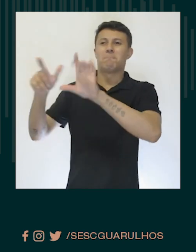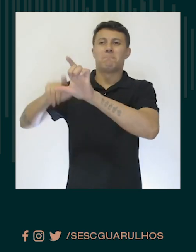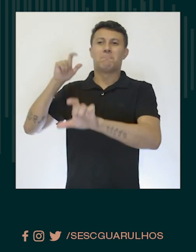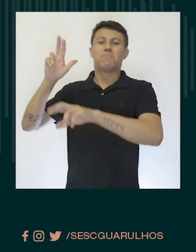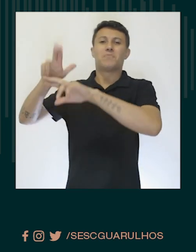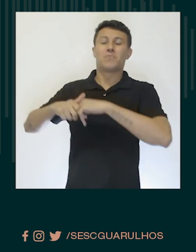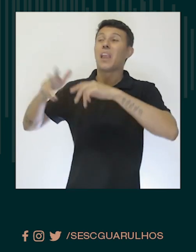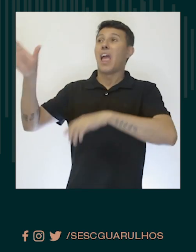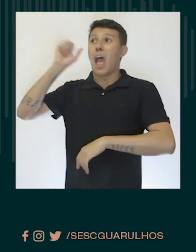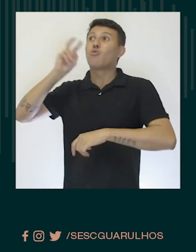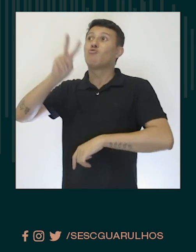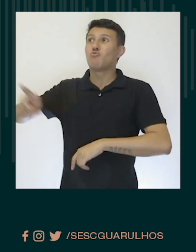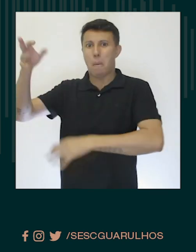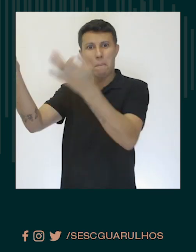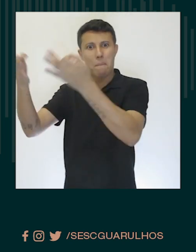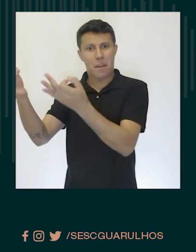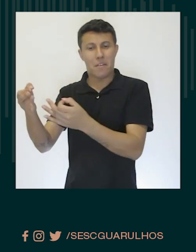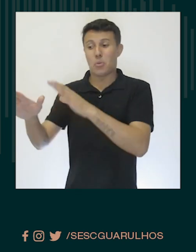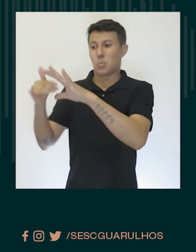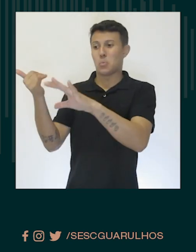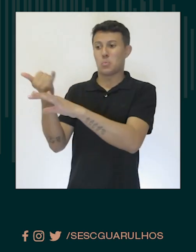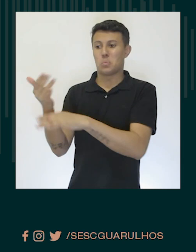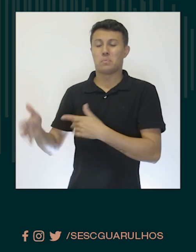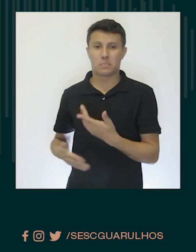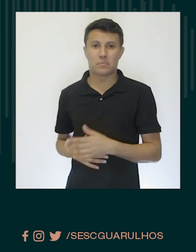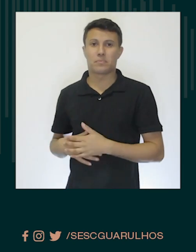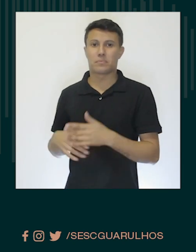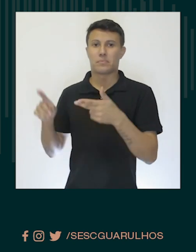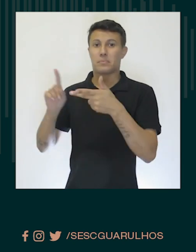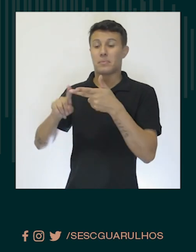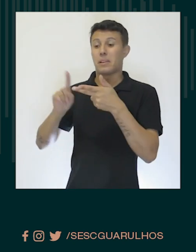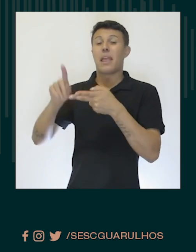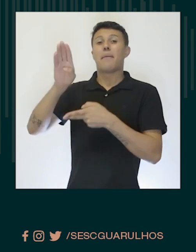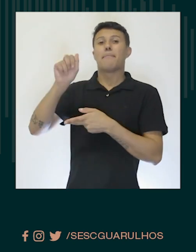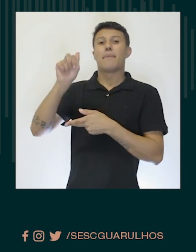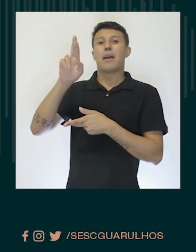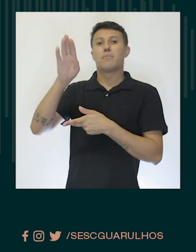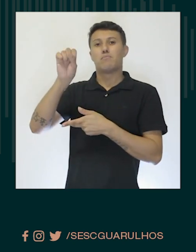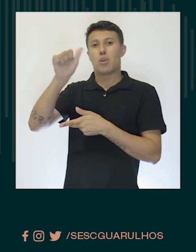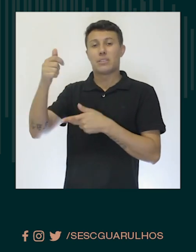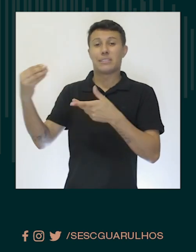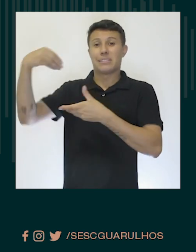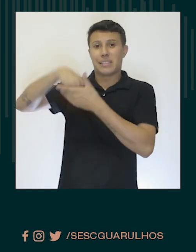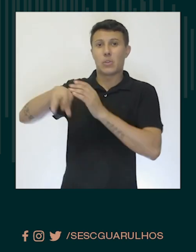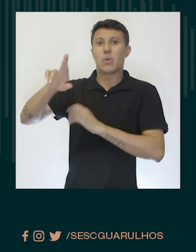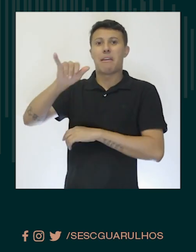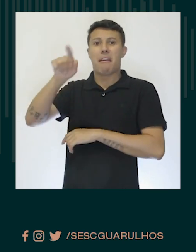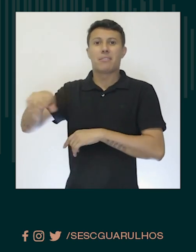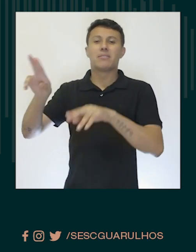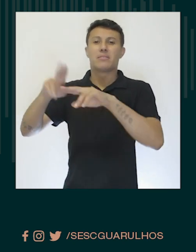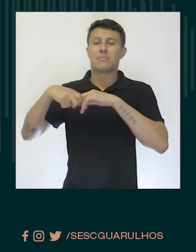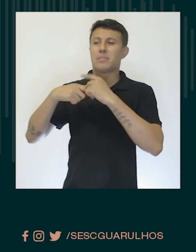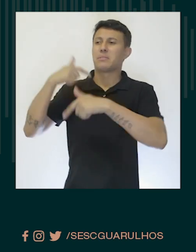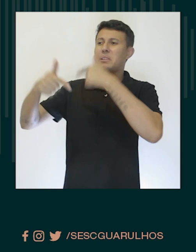no YouTube. Tem a Renata Barbosa, que faz parte do Raízes também, que também está com um trabalho de audiovisual muito bonito,